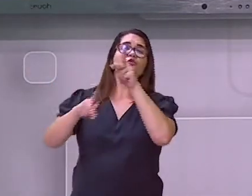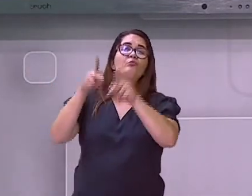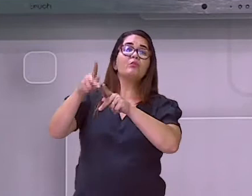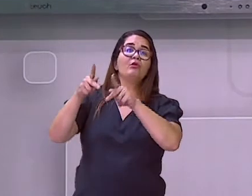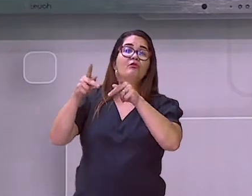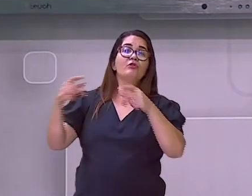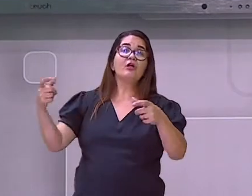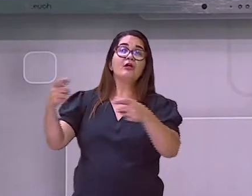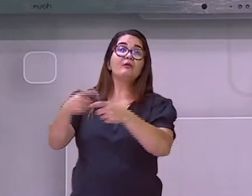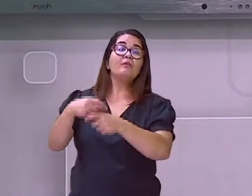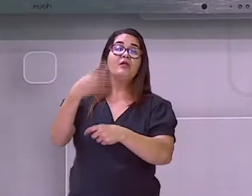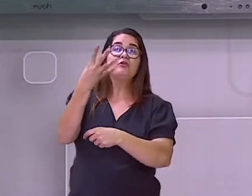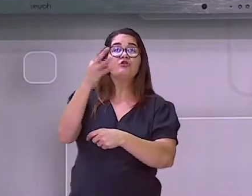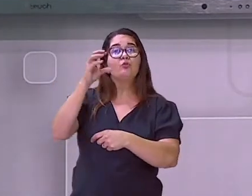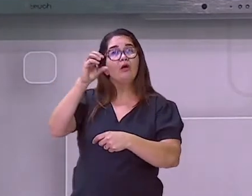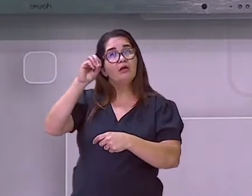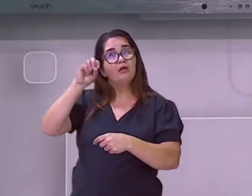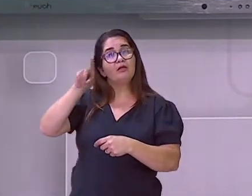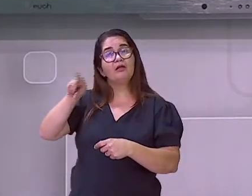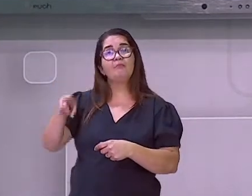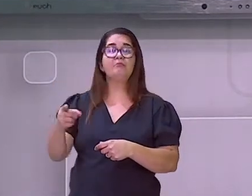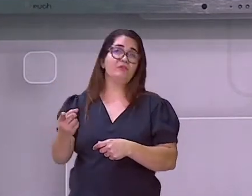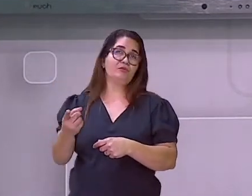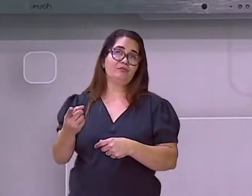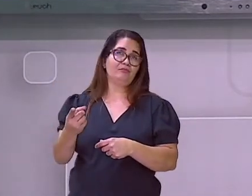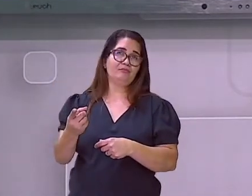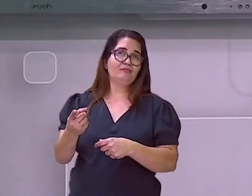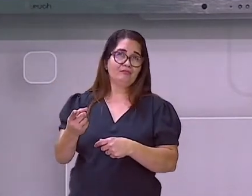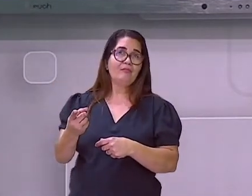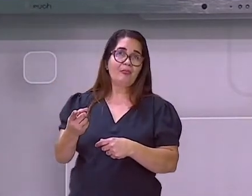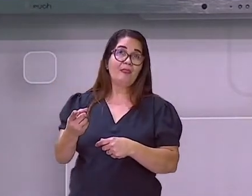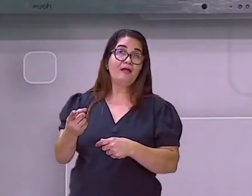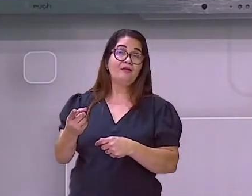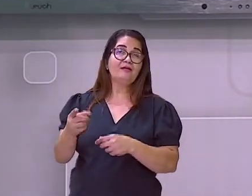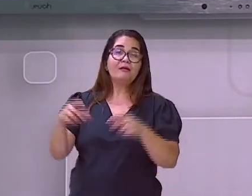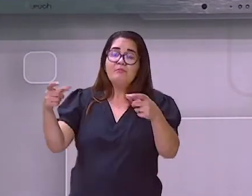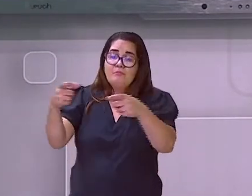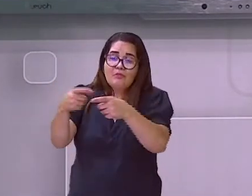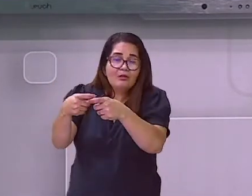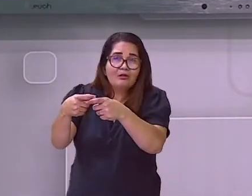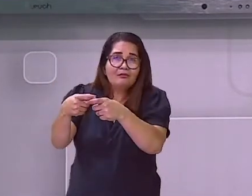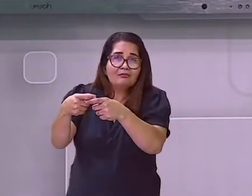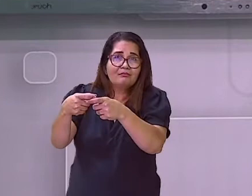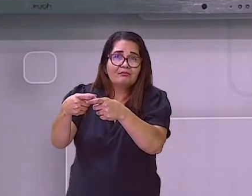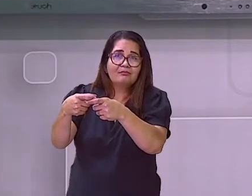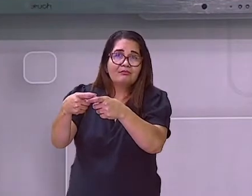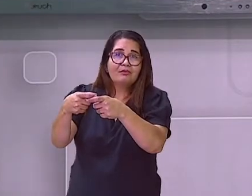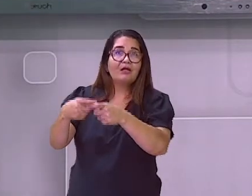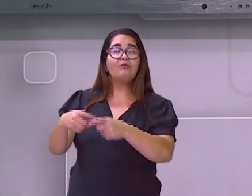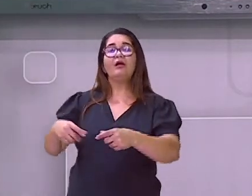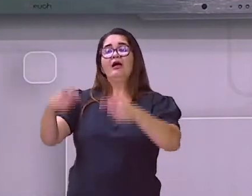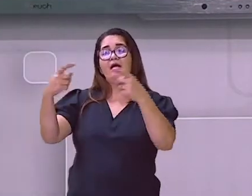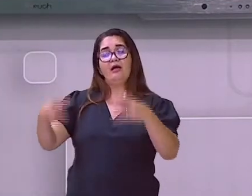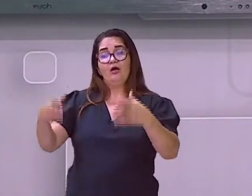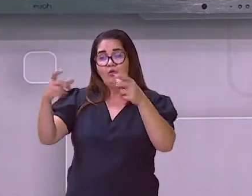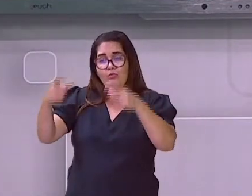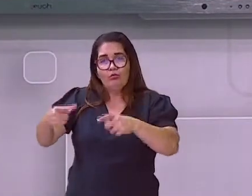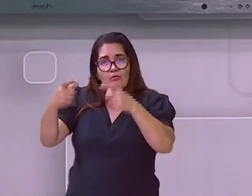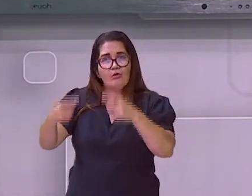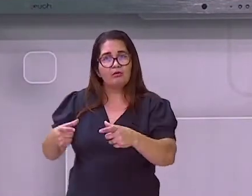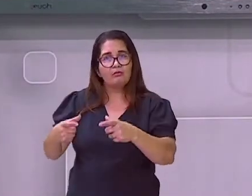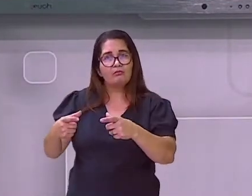A população relativa é altíssima, mas é pequena. Então,